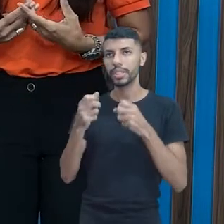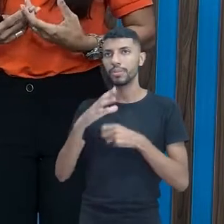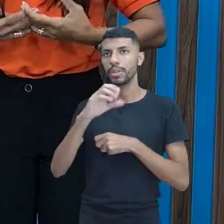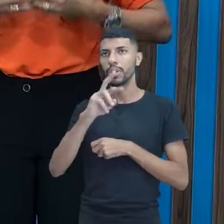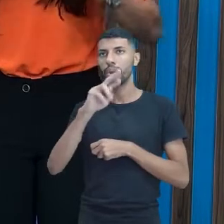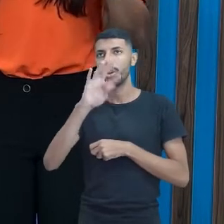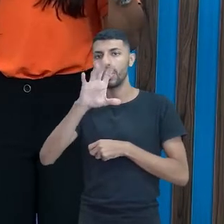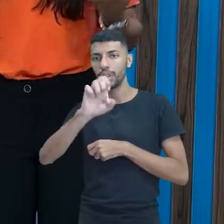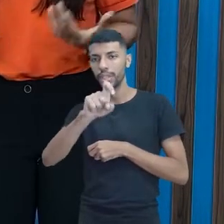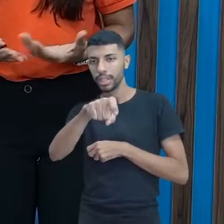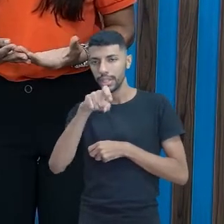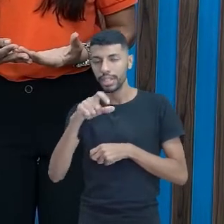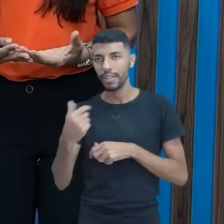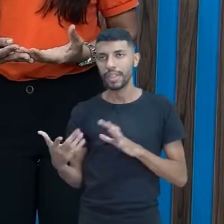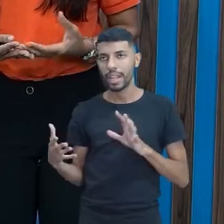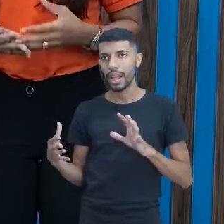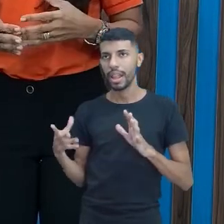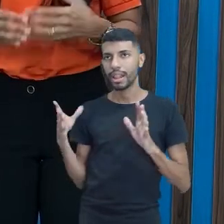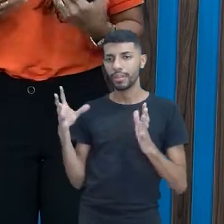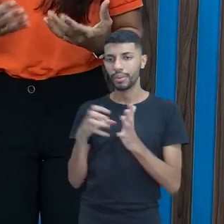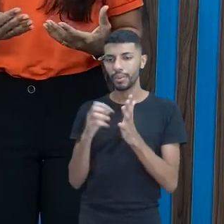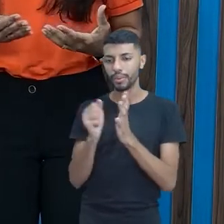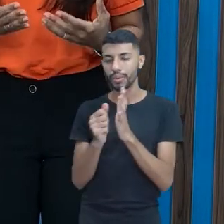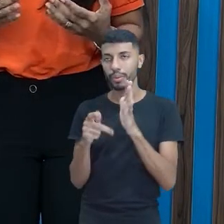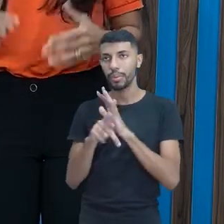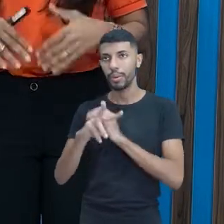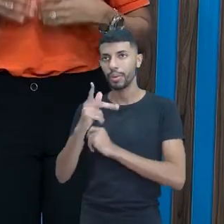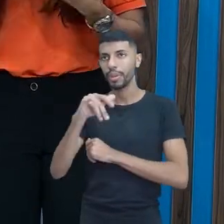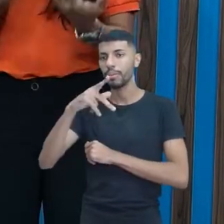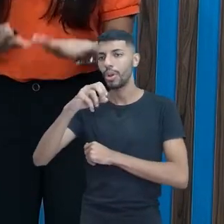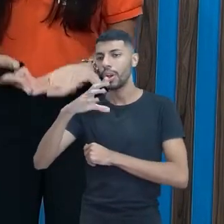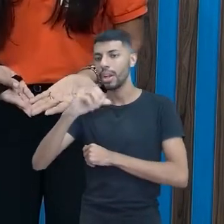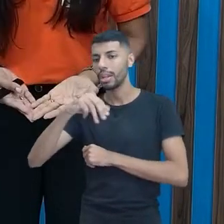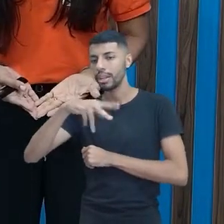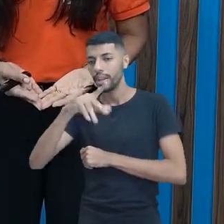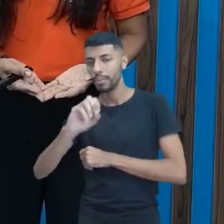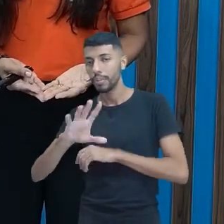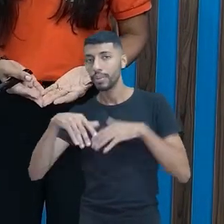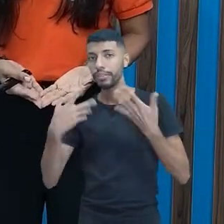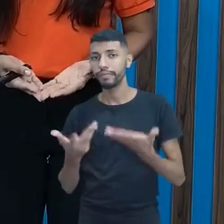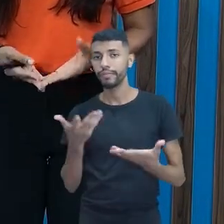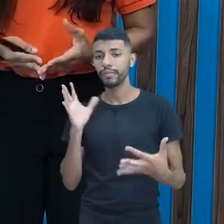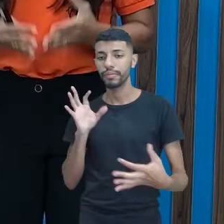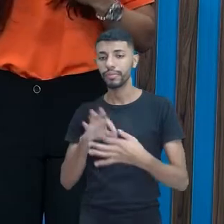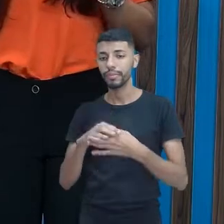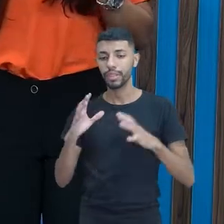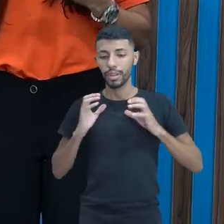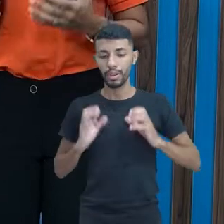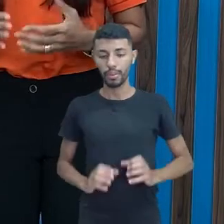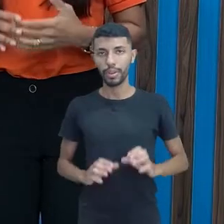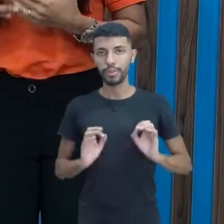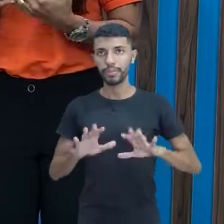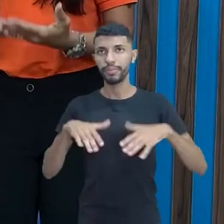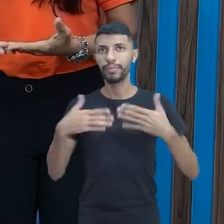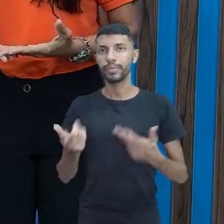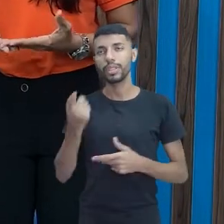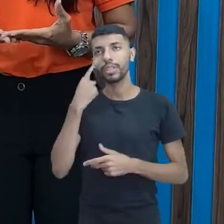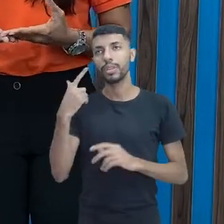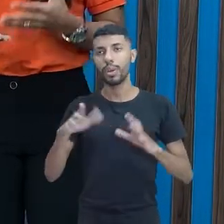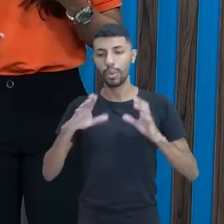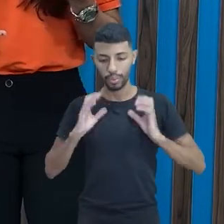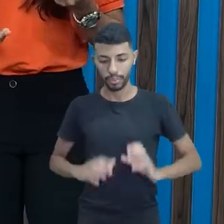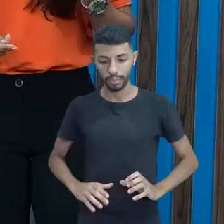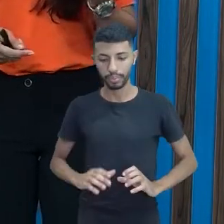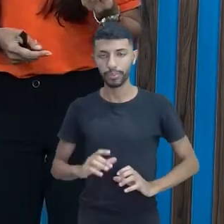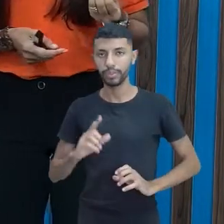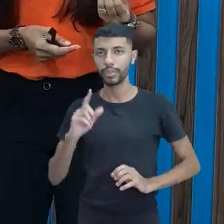gravado, né, no hipocampo e isso vai precipitar respostas comportamentais. Então, as respostas comportamentais